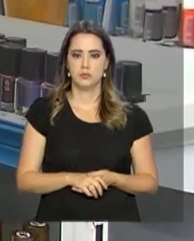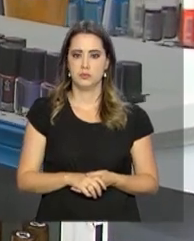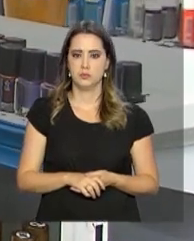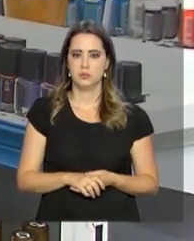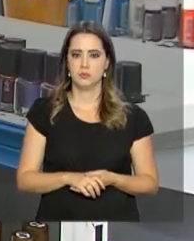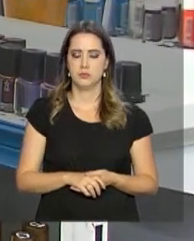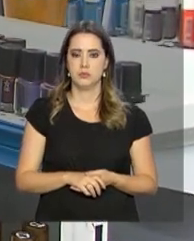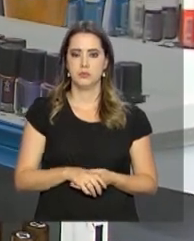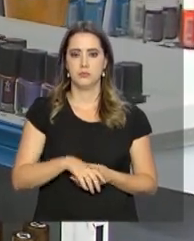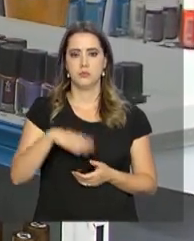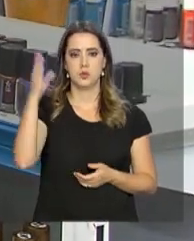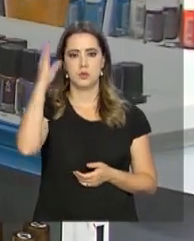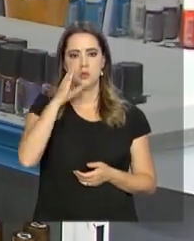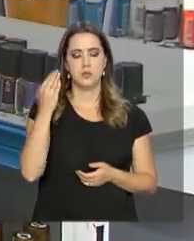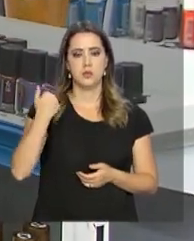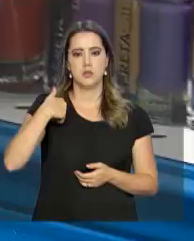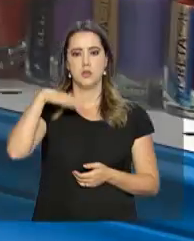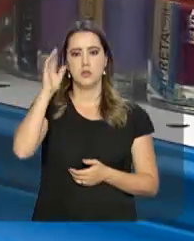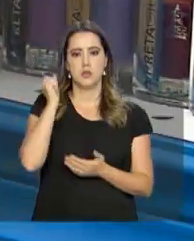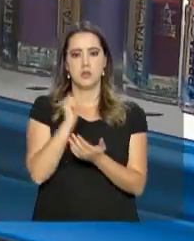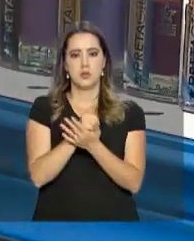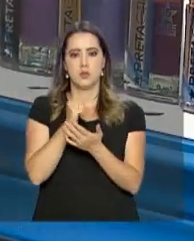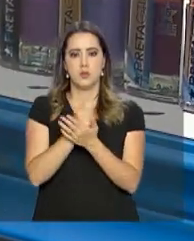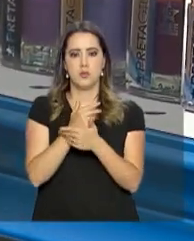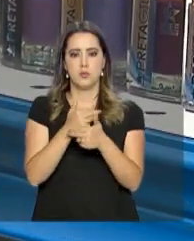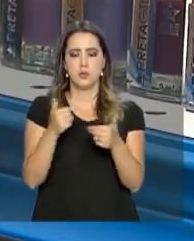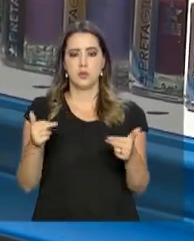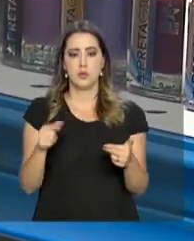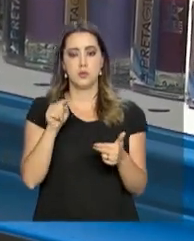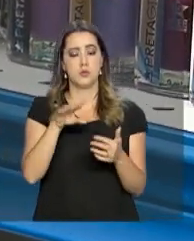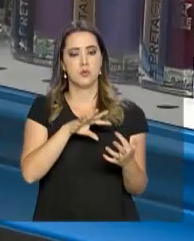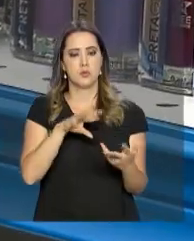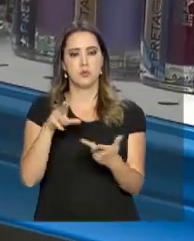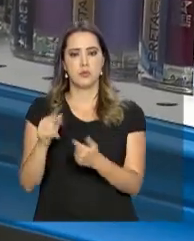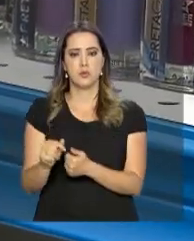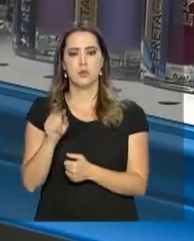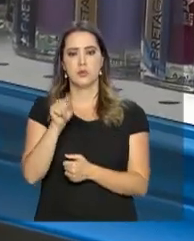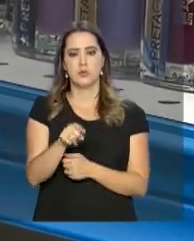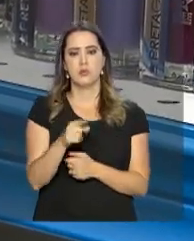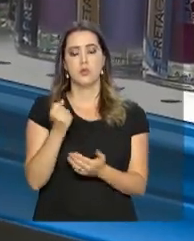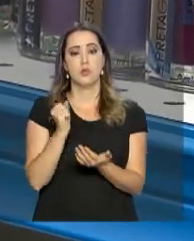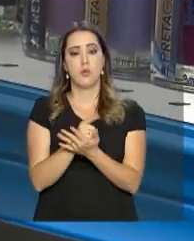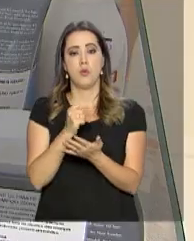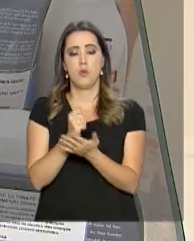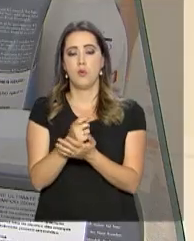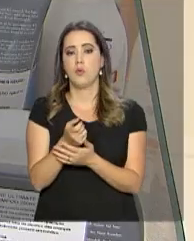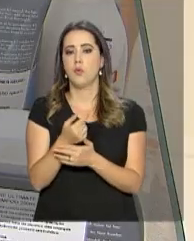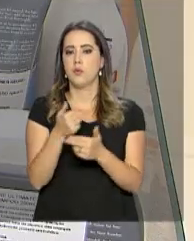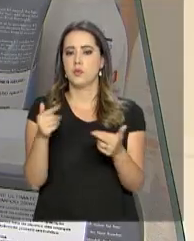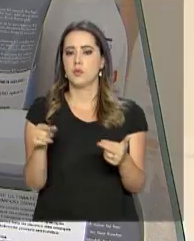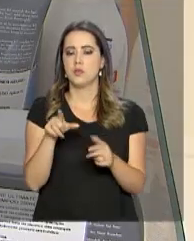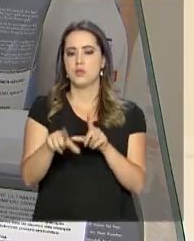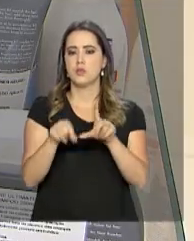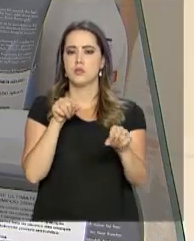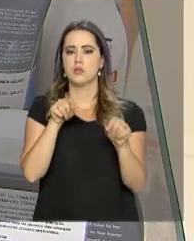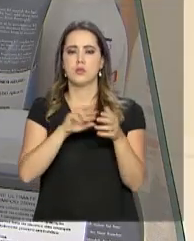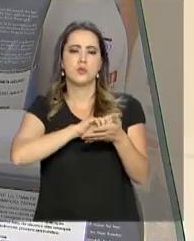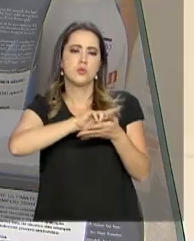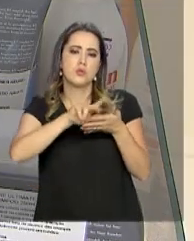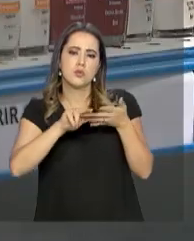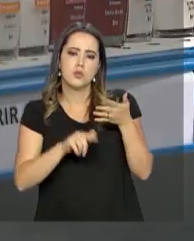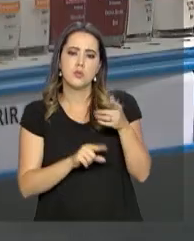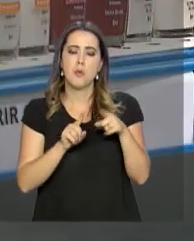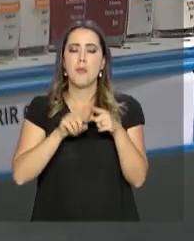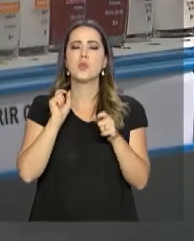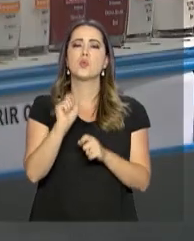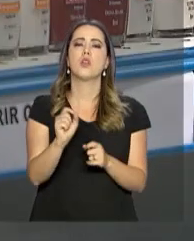O brasileiro é um dos maiores consumidores de cosméticos do mundo. E na hora de comprar um produto, as opções são muitas. Mas